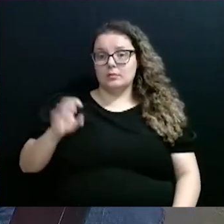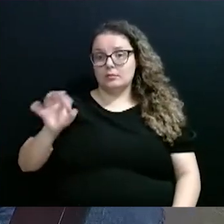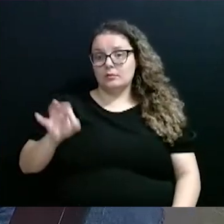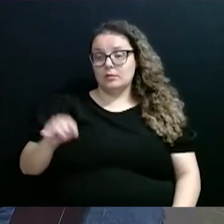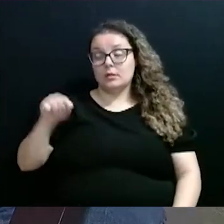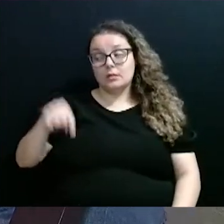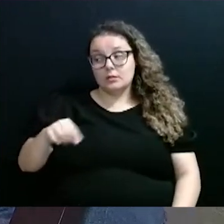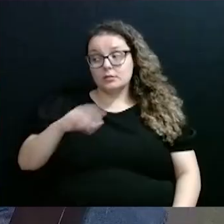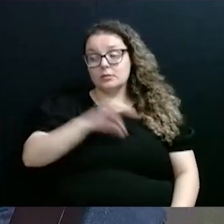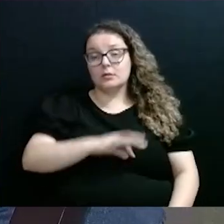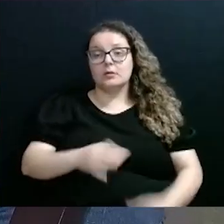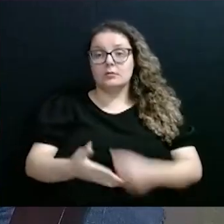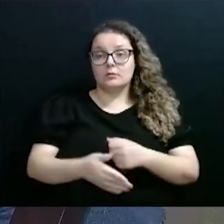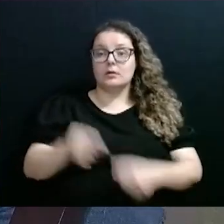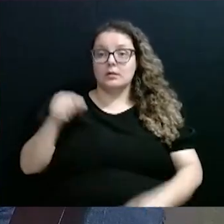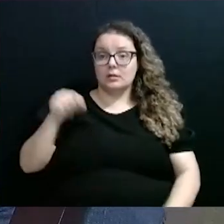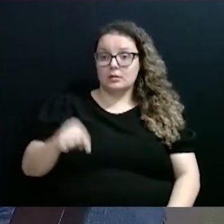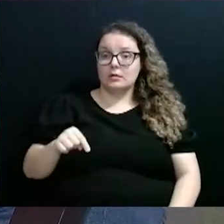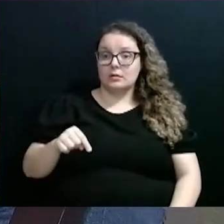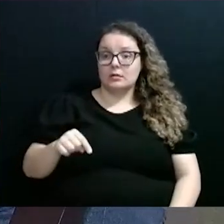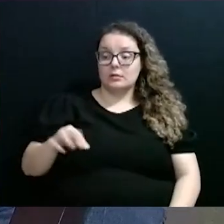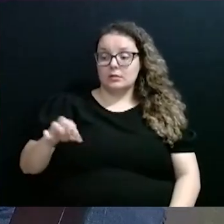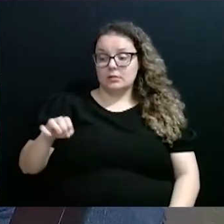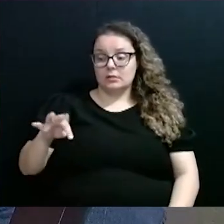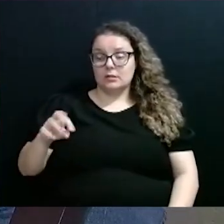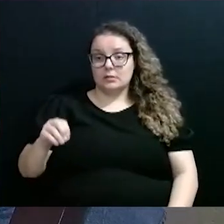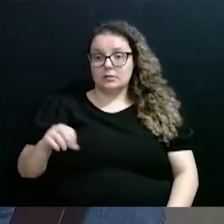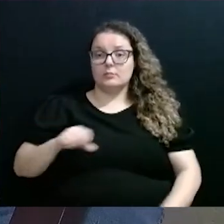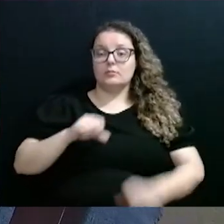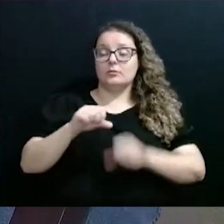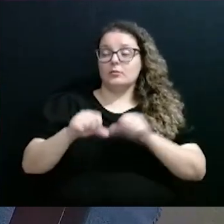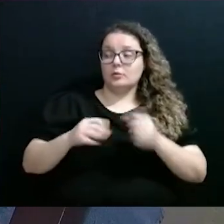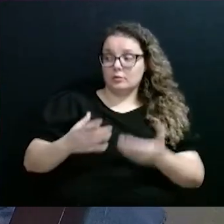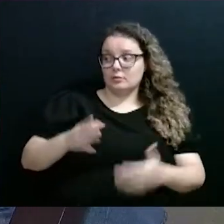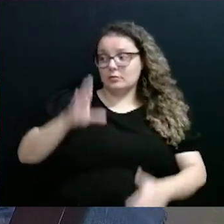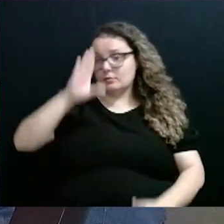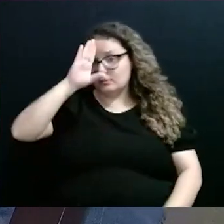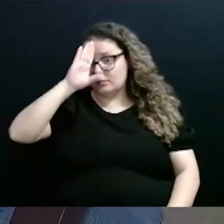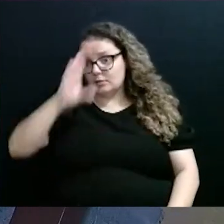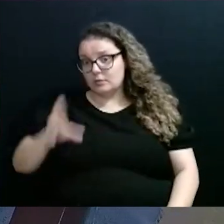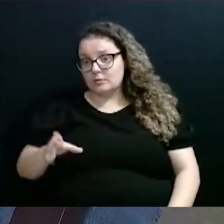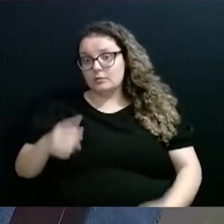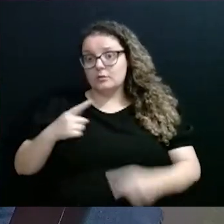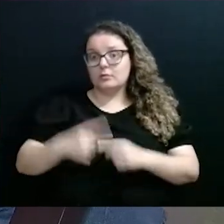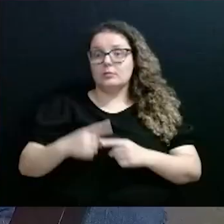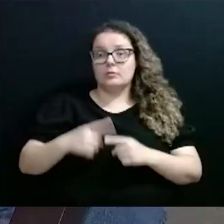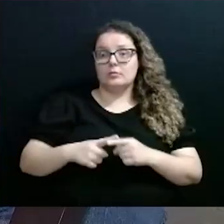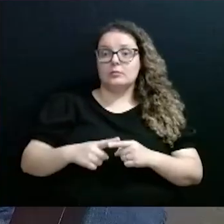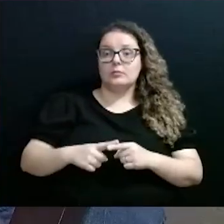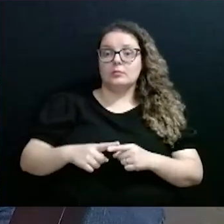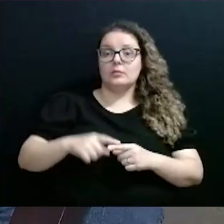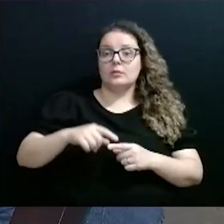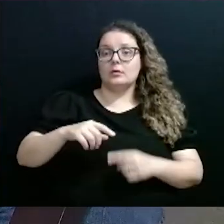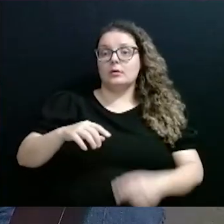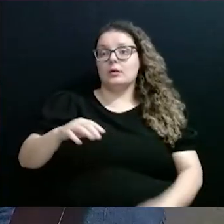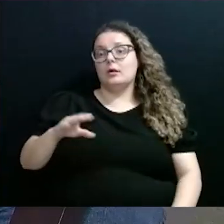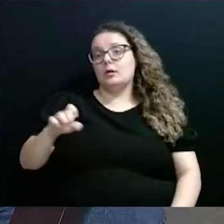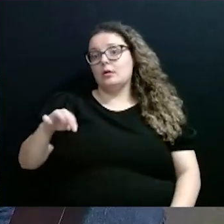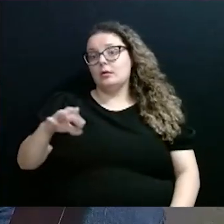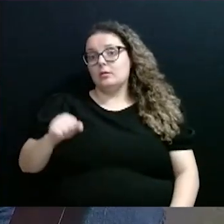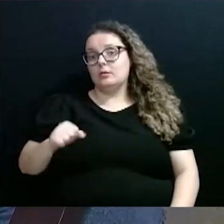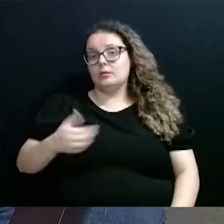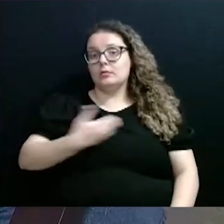mínimo. Então, esse teto, ele mudou, principalmente porque as contas do governo estão no